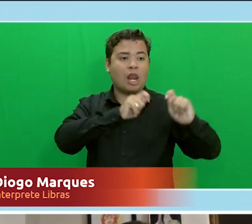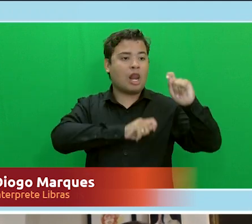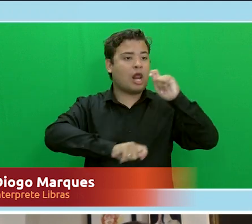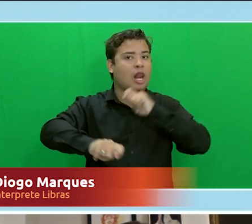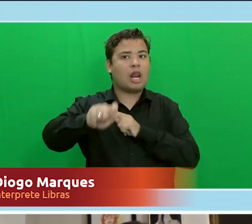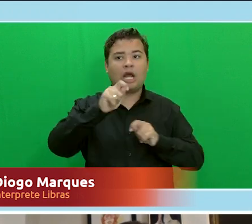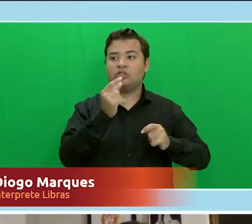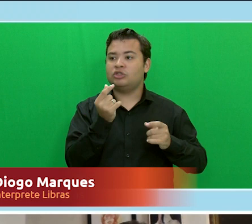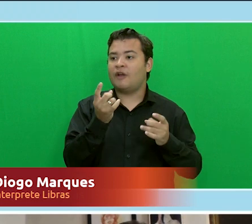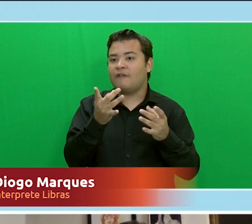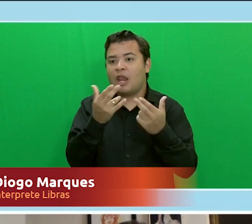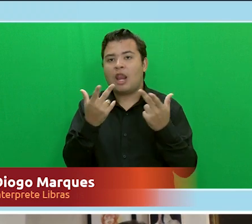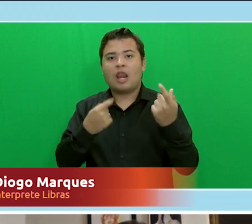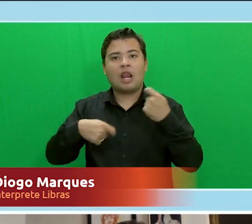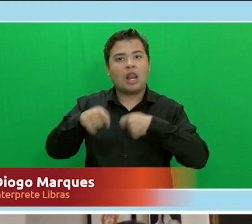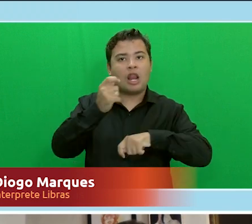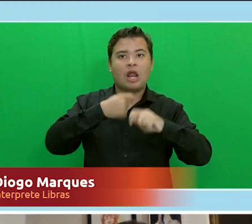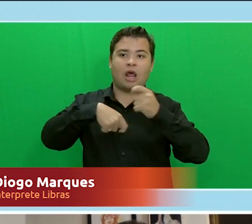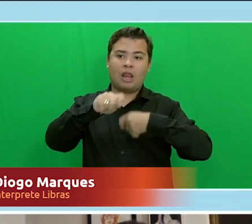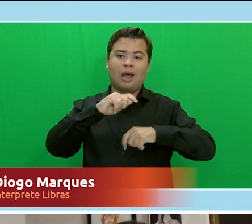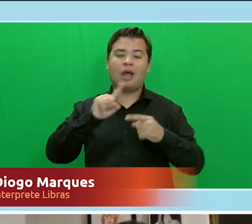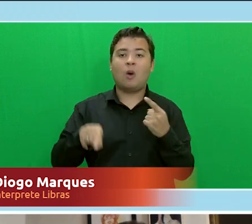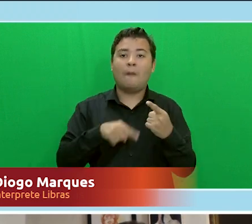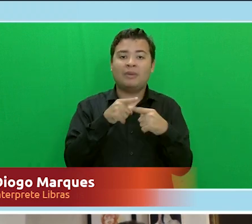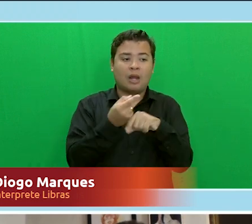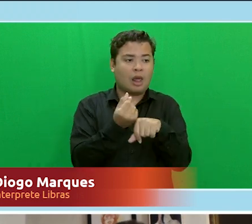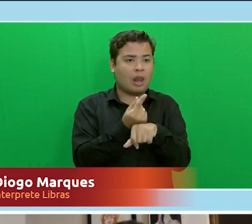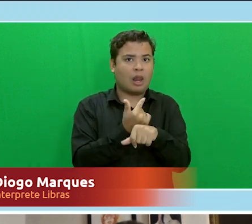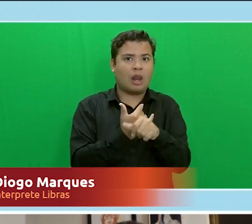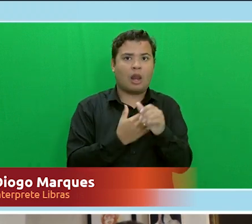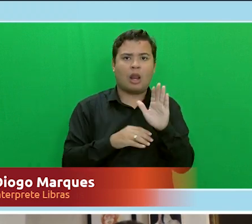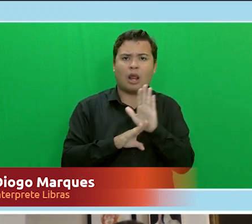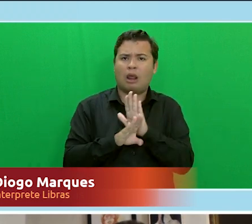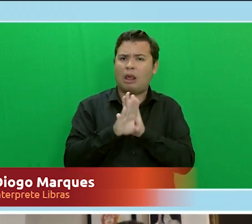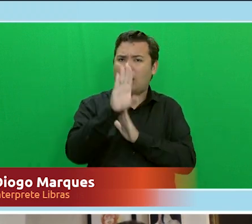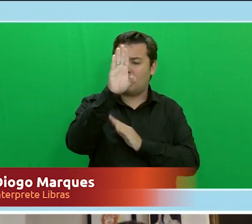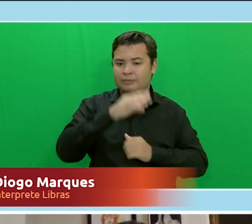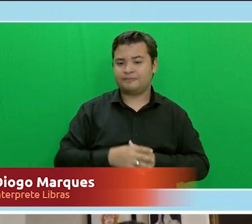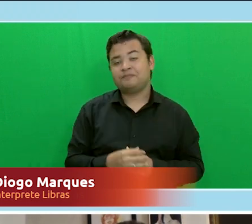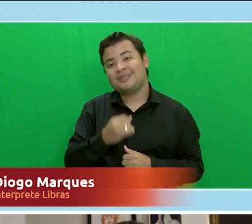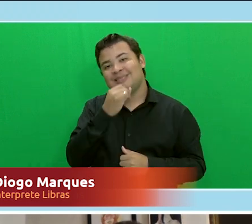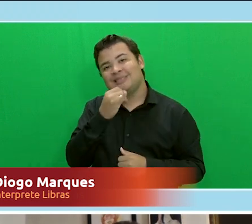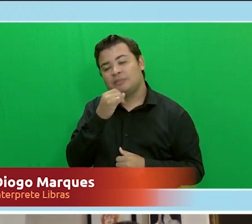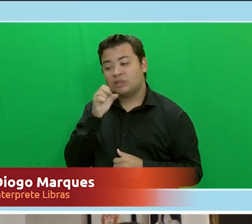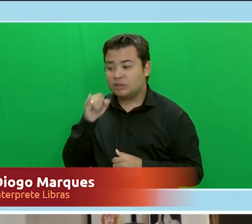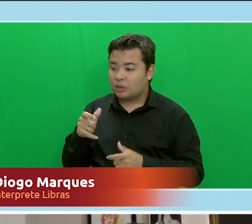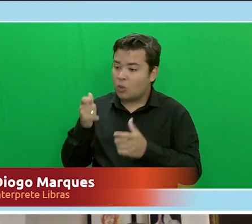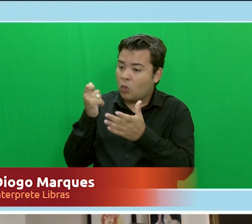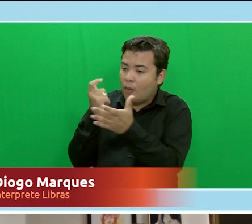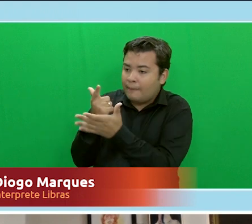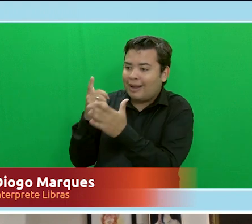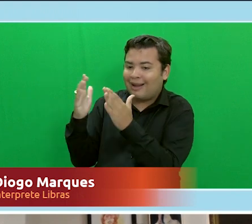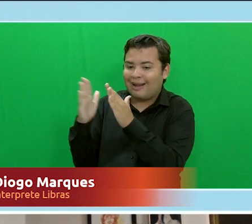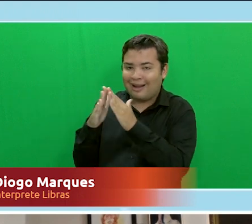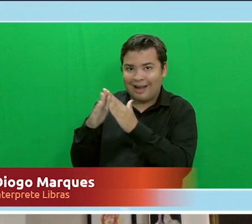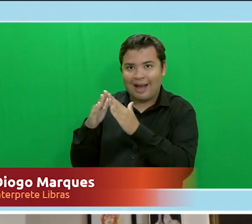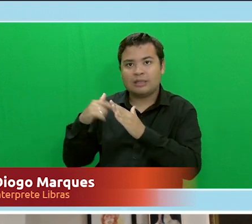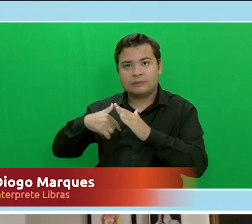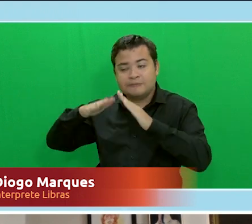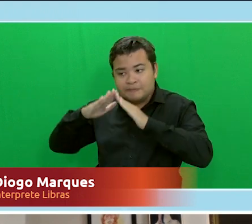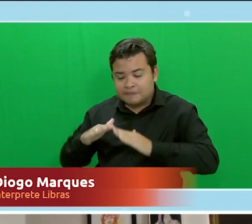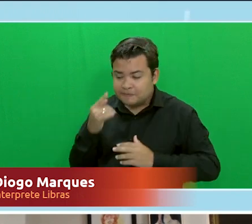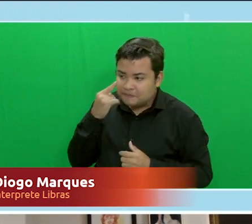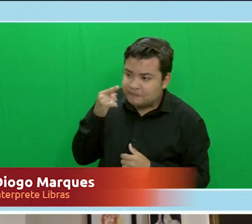tem também a função da reprodução do capital. Então, quando você vai comprar um terreno, você já pensa logo assim, você vai comprar uma casa para